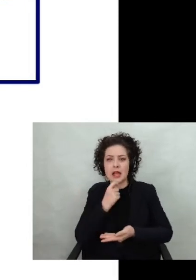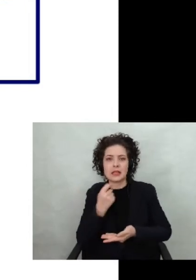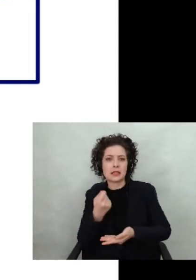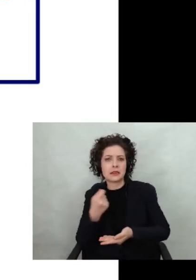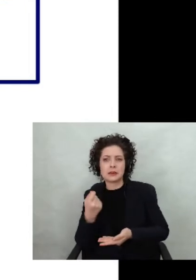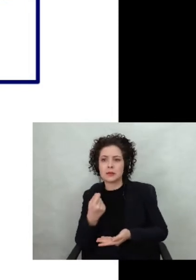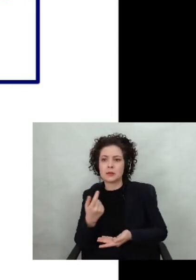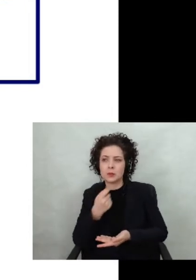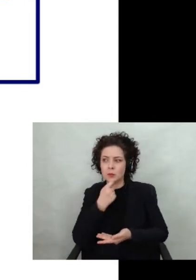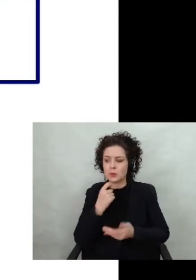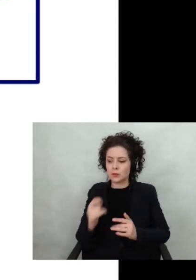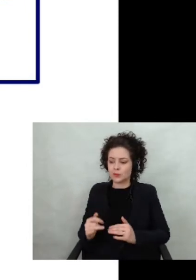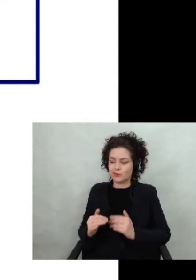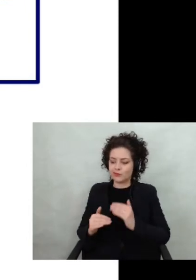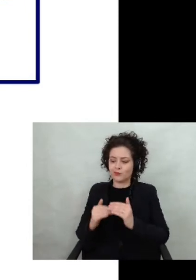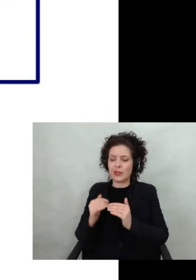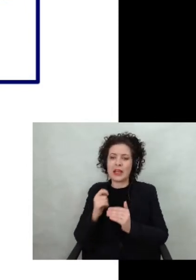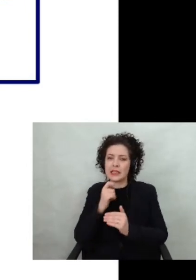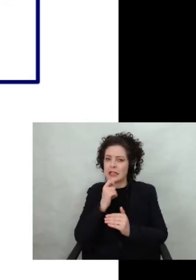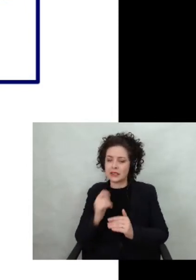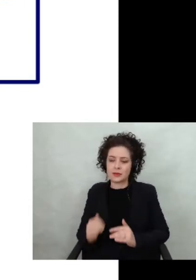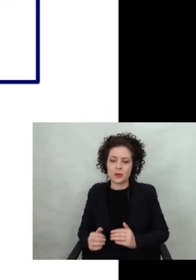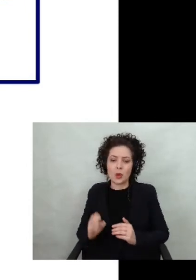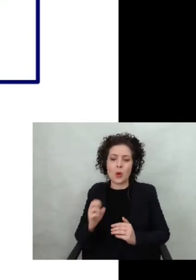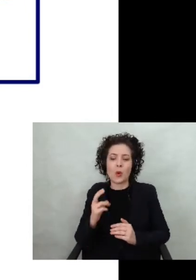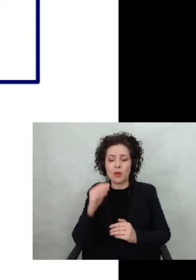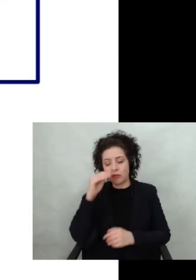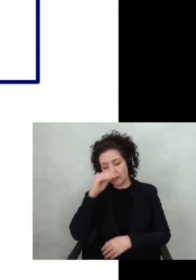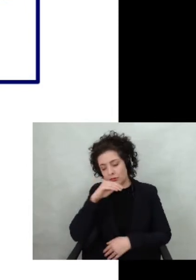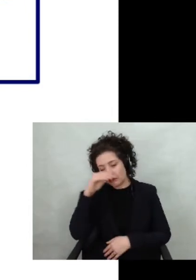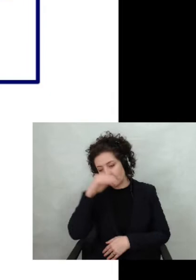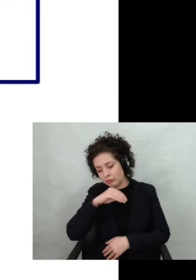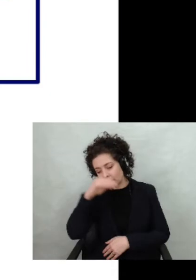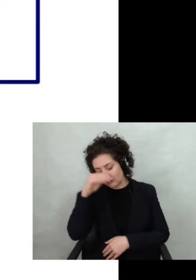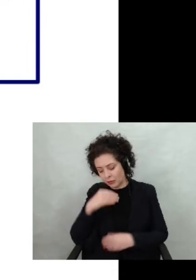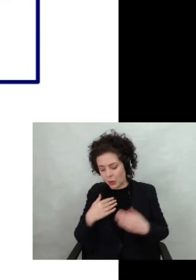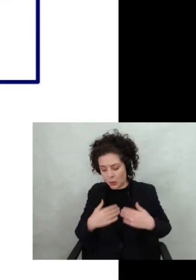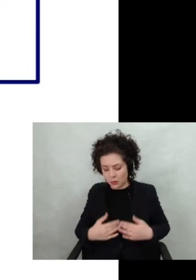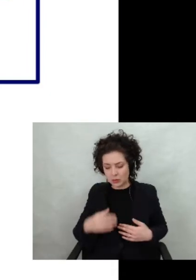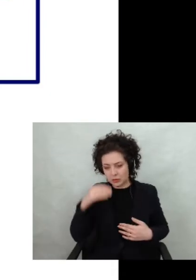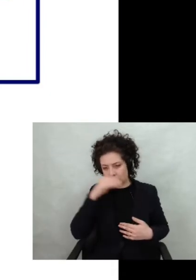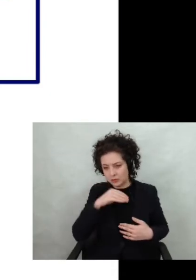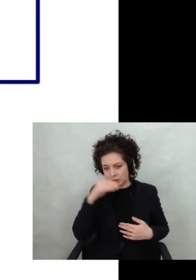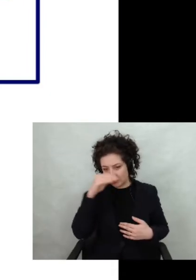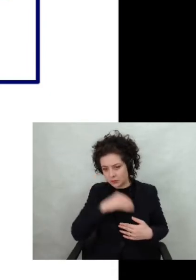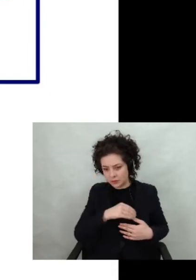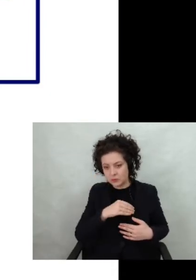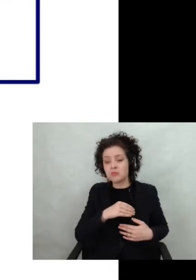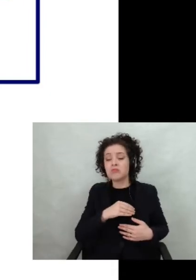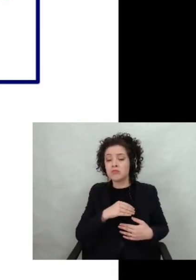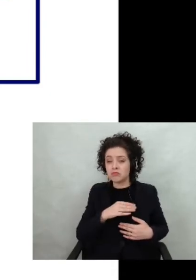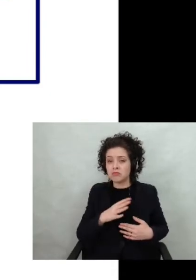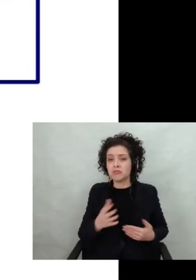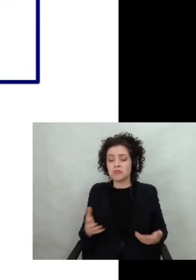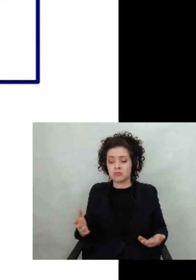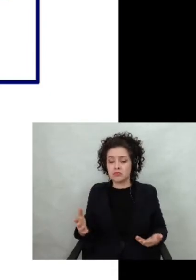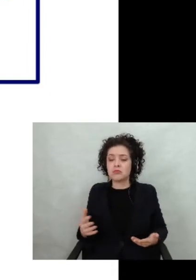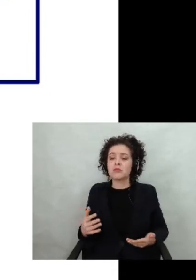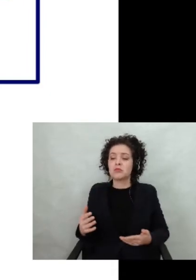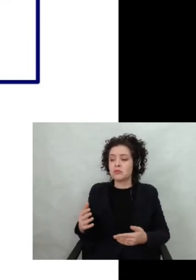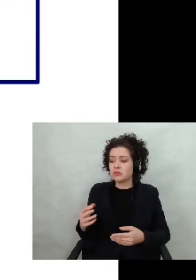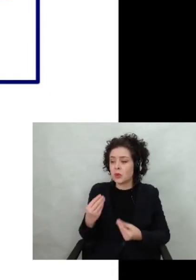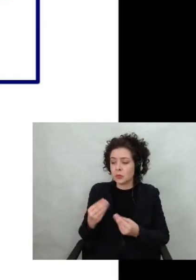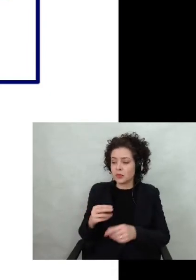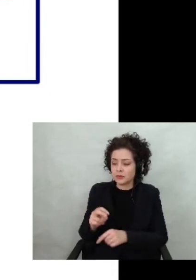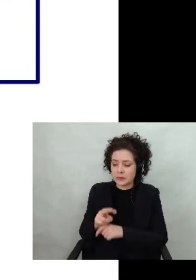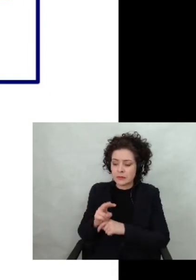imunidade desenvolvida ou ainda essa imunidade não foi desenvolvida de forma suficiente para combater essa infecção viral. Portanto, a